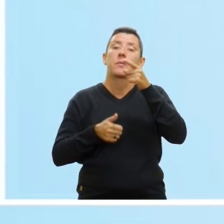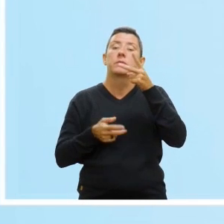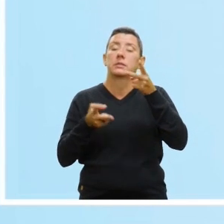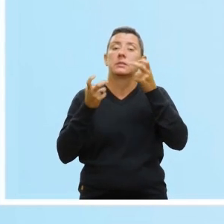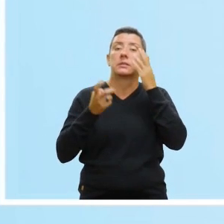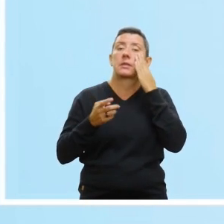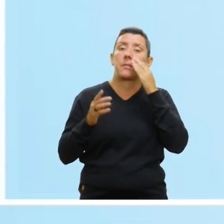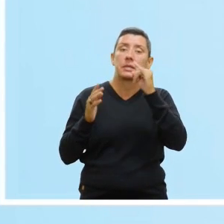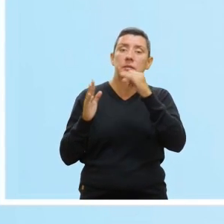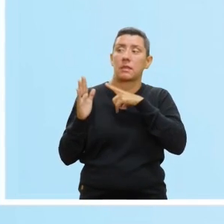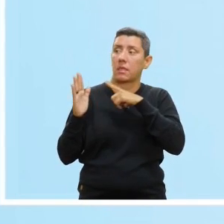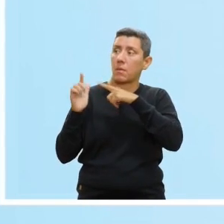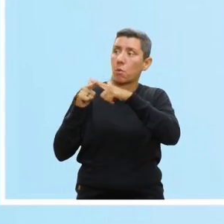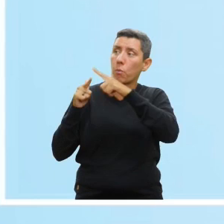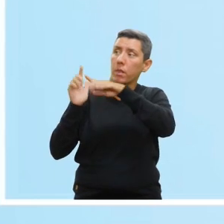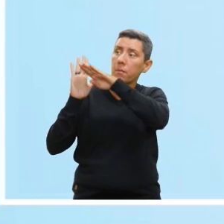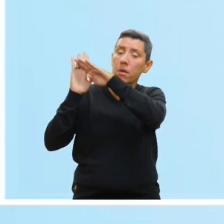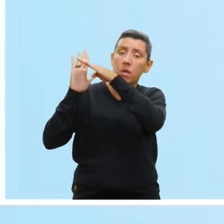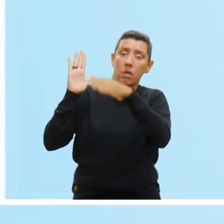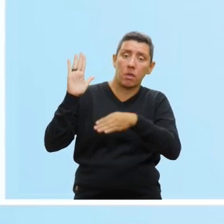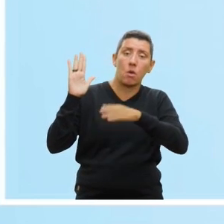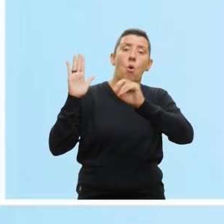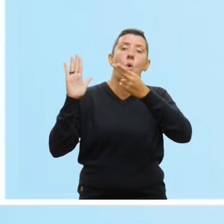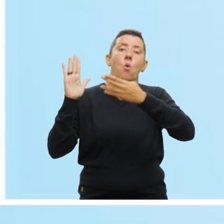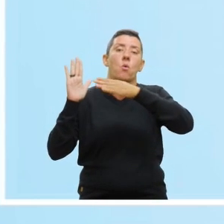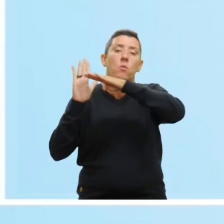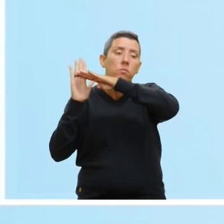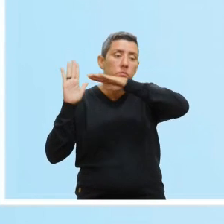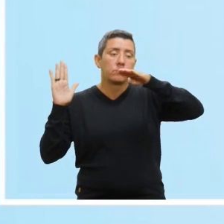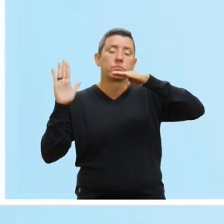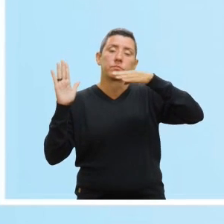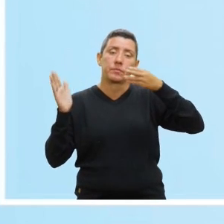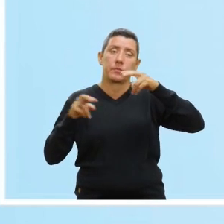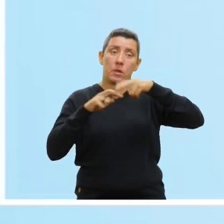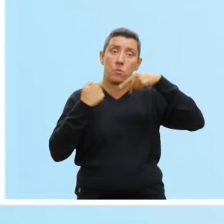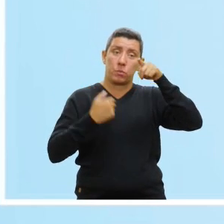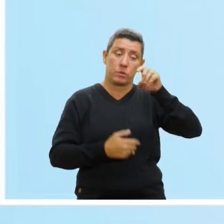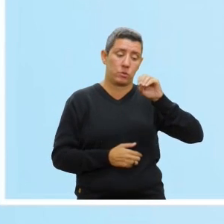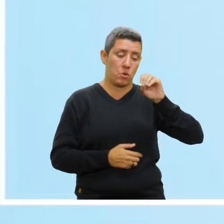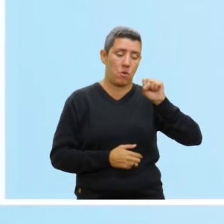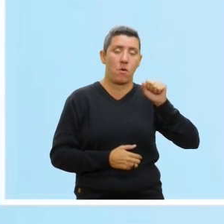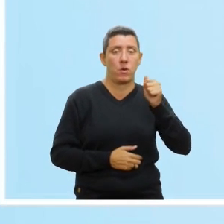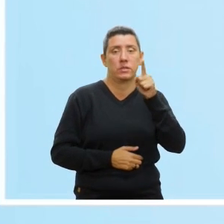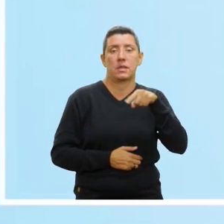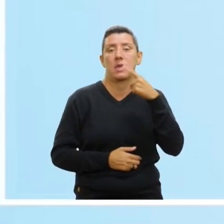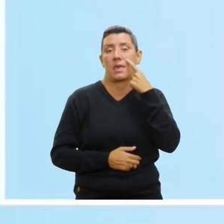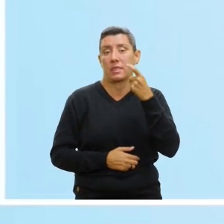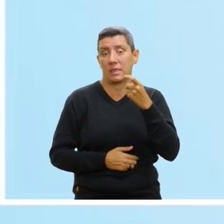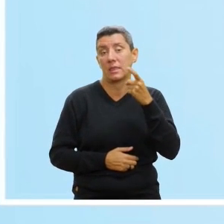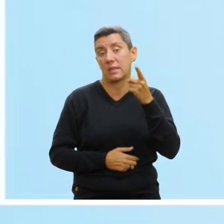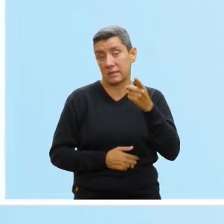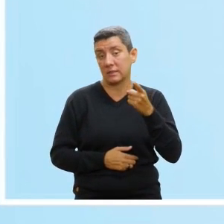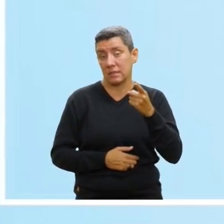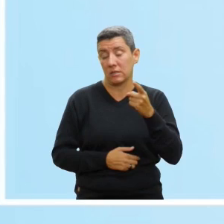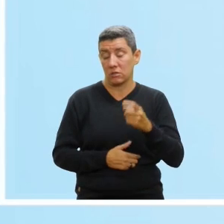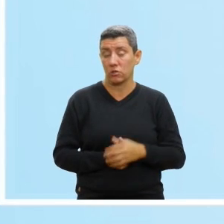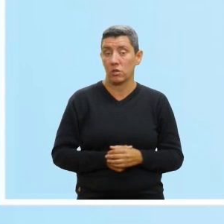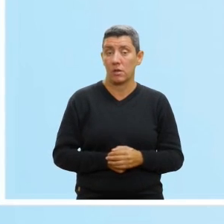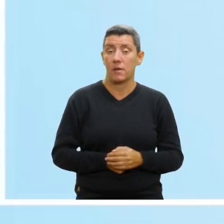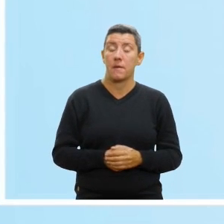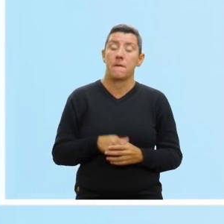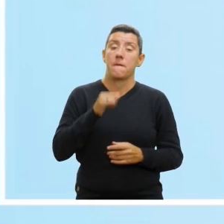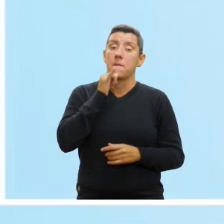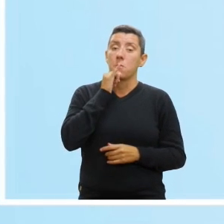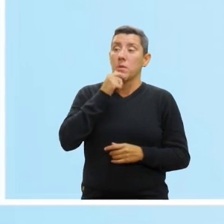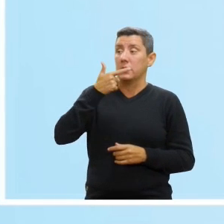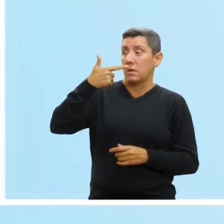longo dos anos. E o OSA ele é muito interessante por isso. Eu comentei como diferencial porque com outros fabricantes você